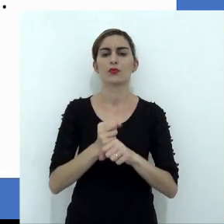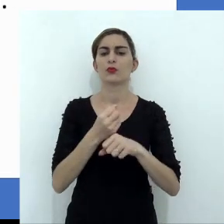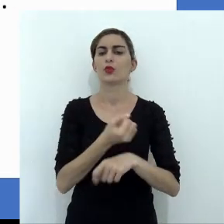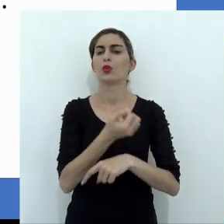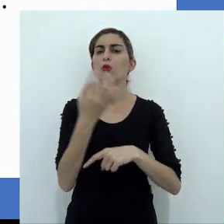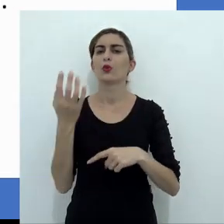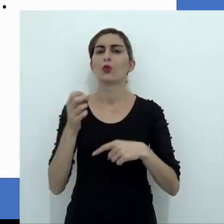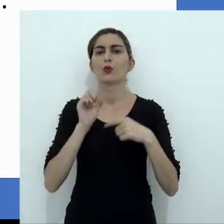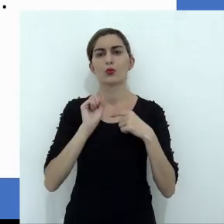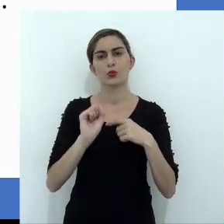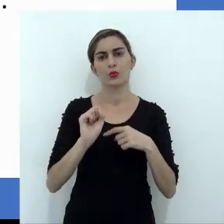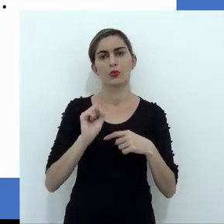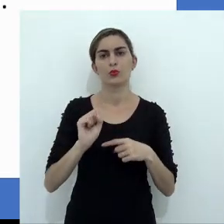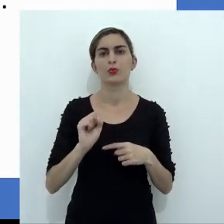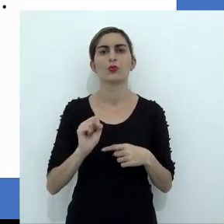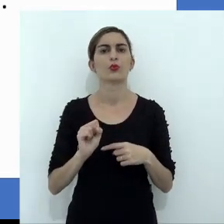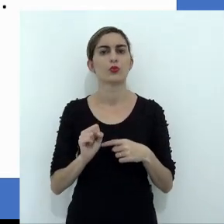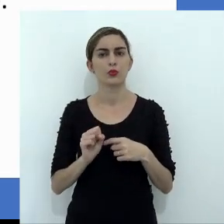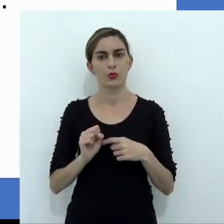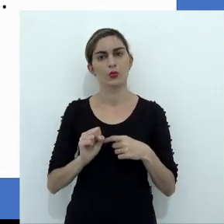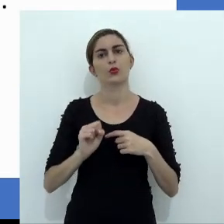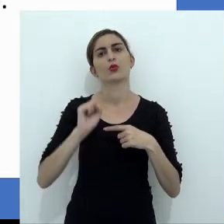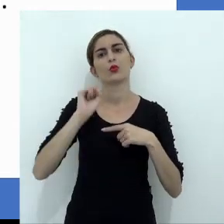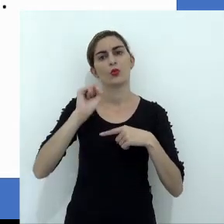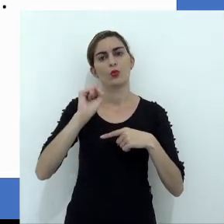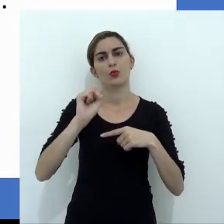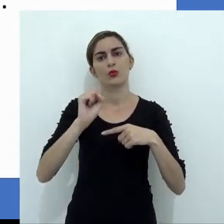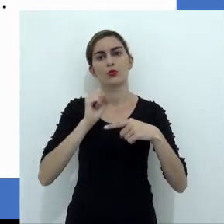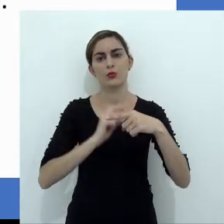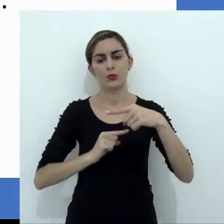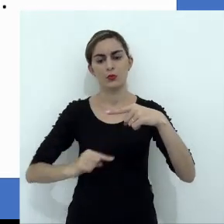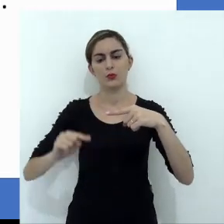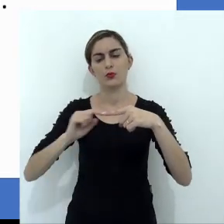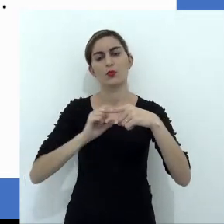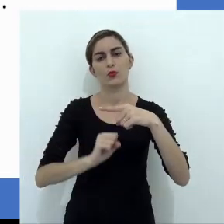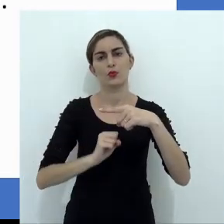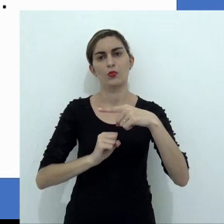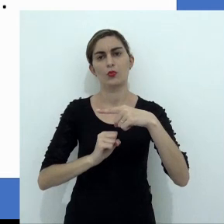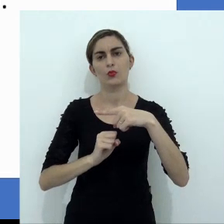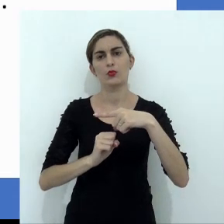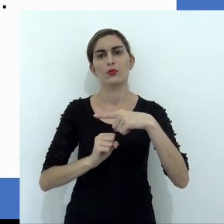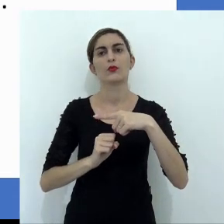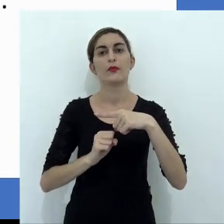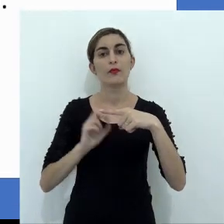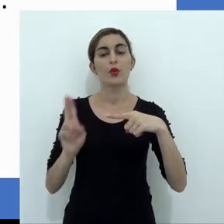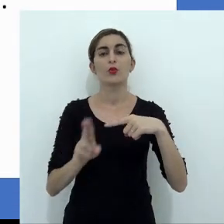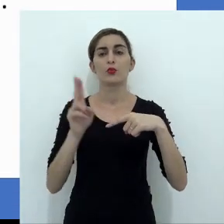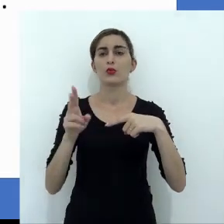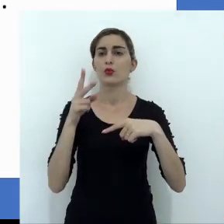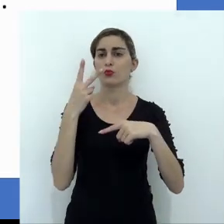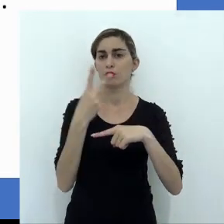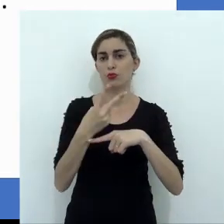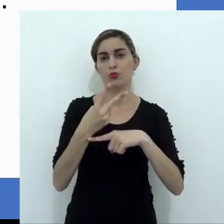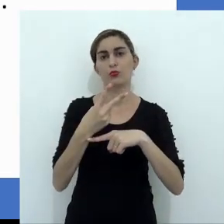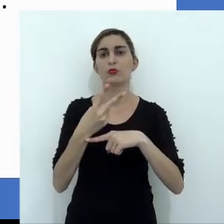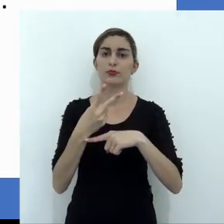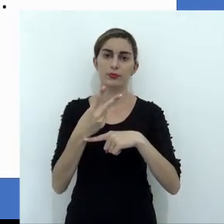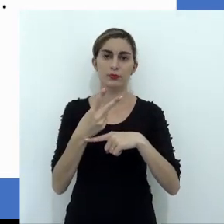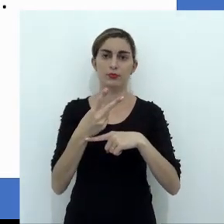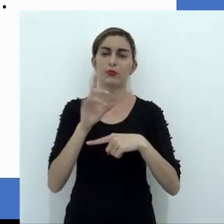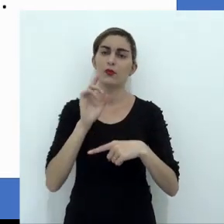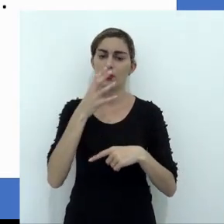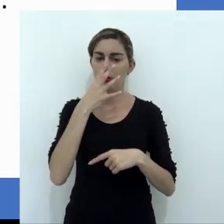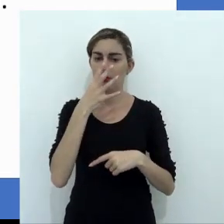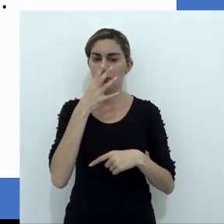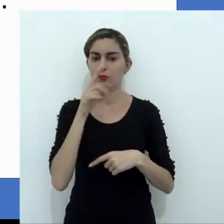a quantidade de partes em que ela foi dividida, a gente tem 8 partes. E dessas 8 partes, foram utilizadas 2.